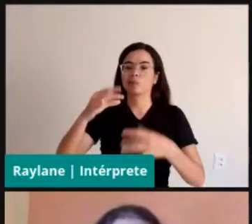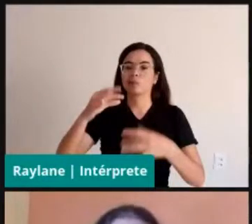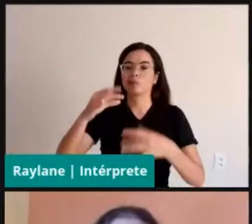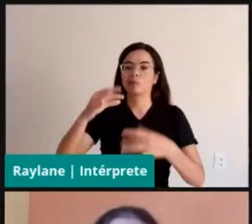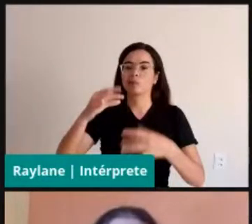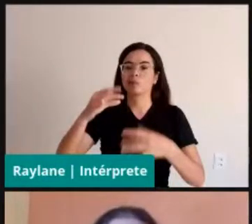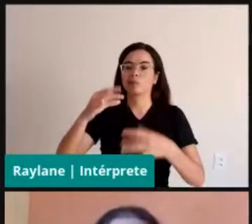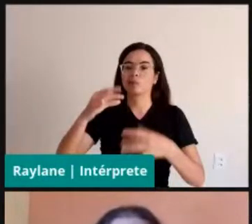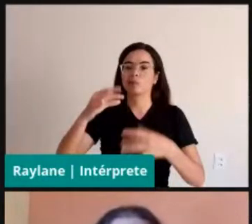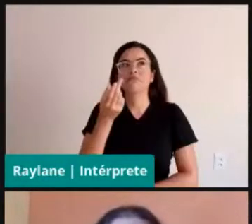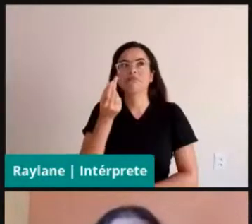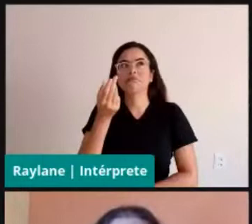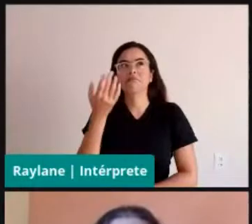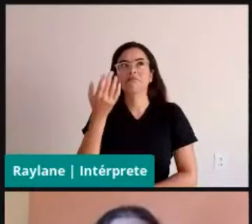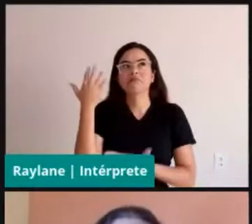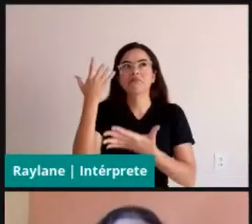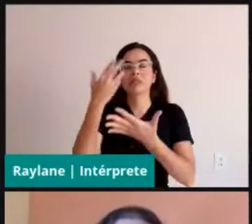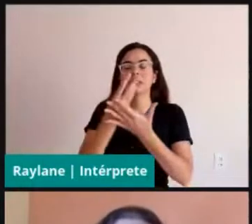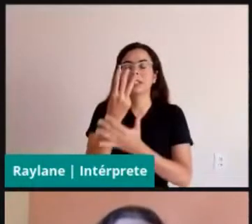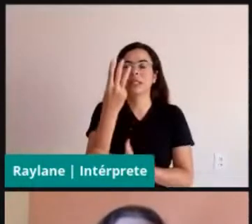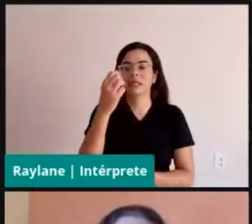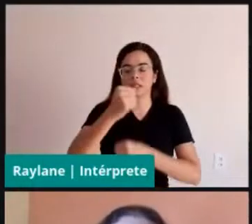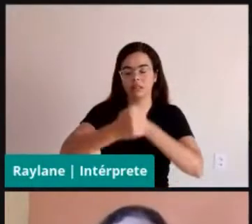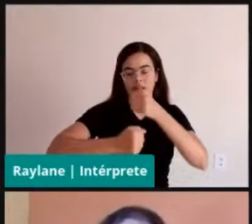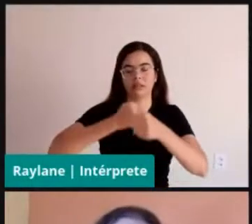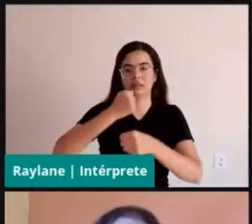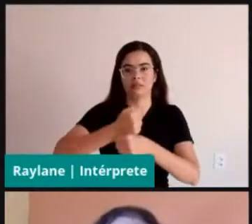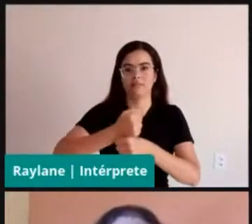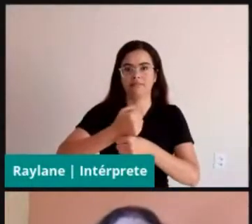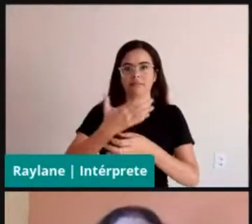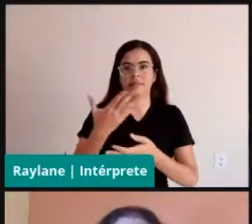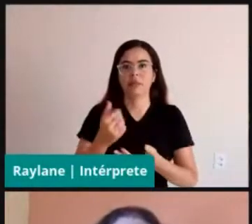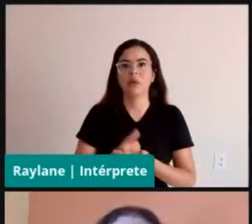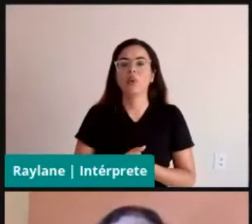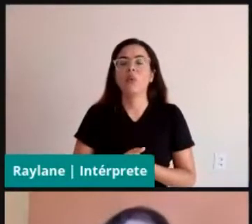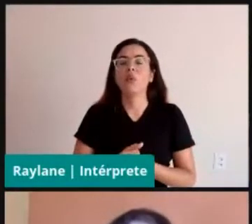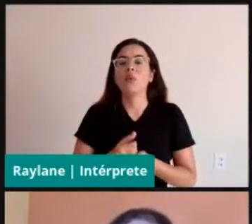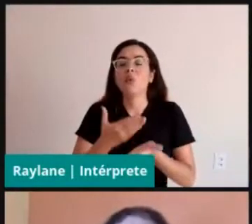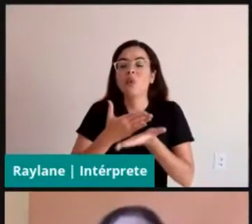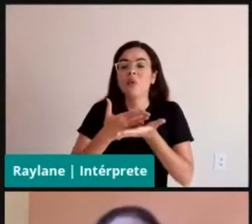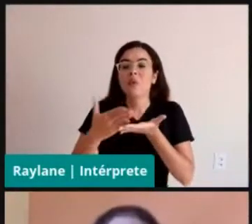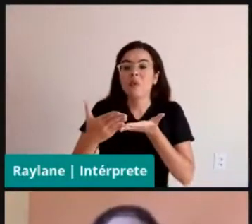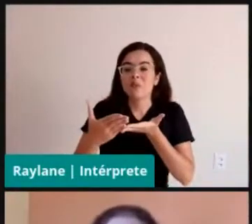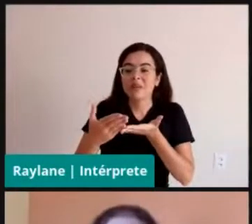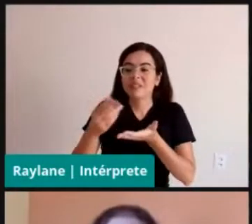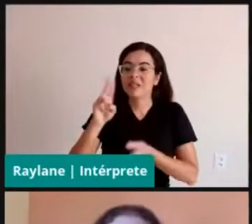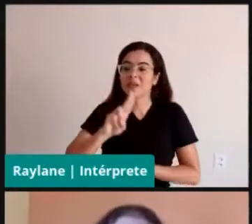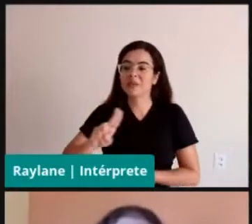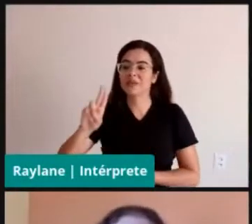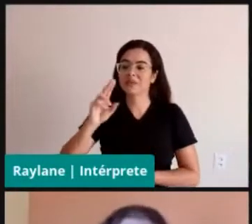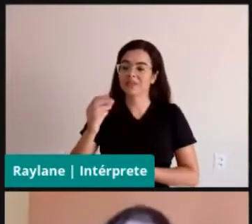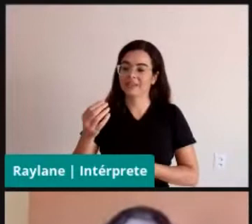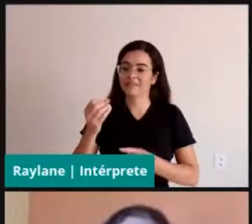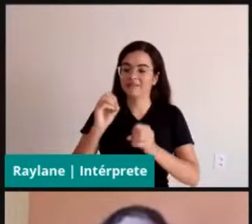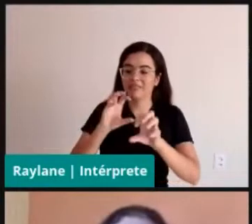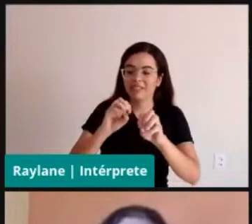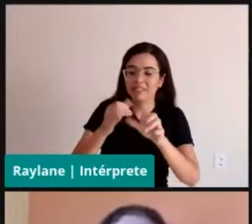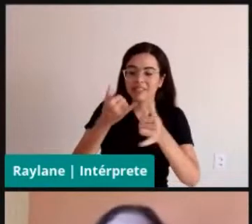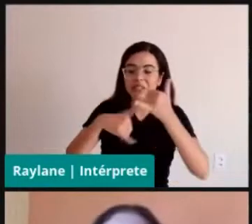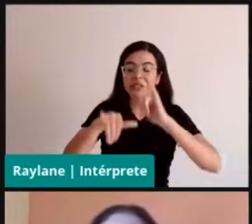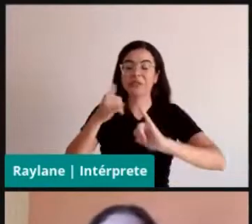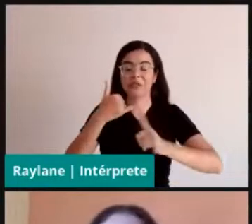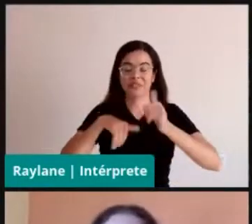que me deu essa ideia de utilizar no ensino, juntando a química, que é a área que eu me